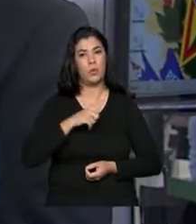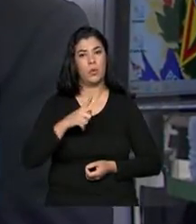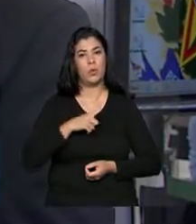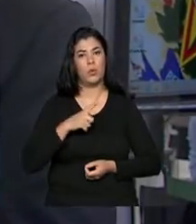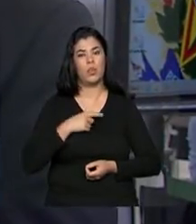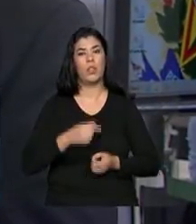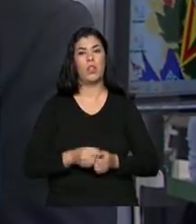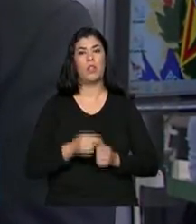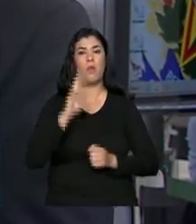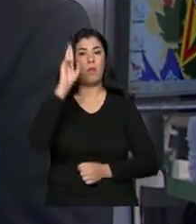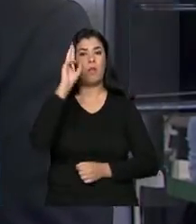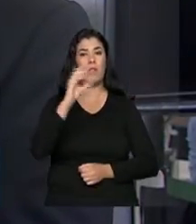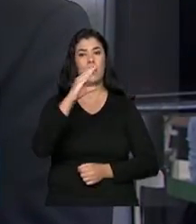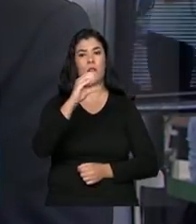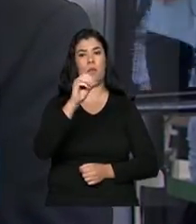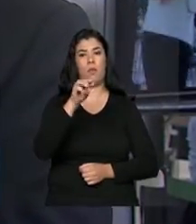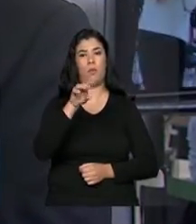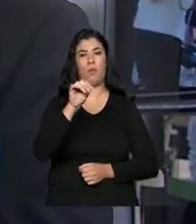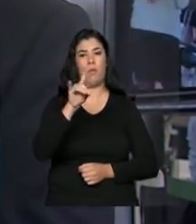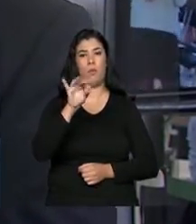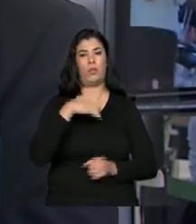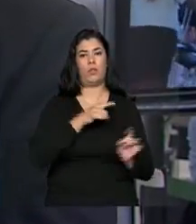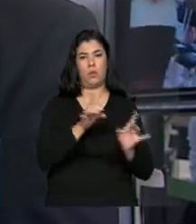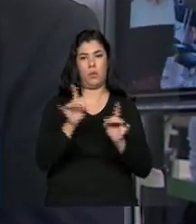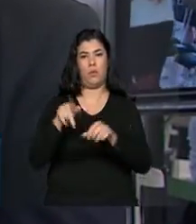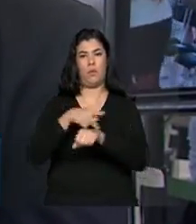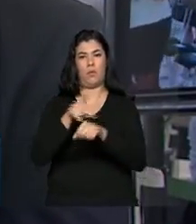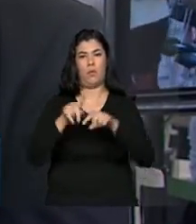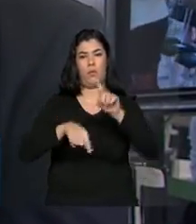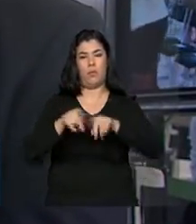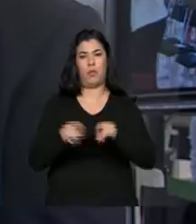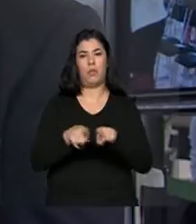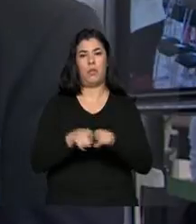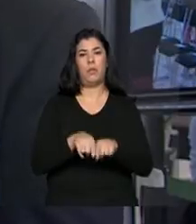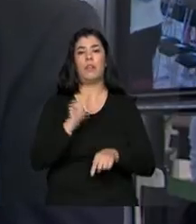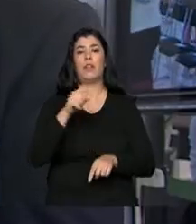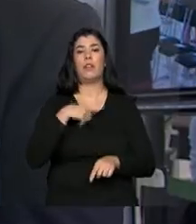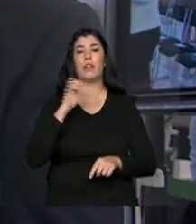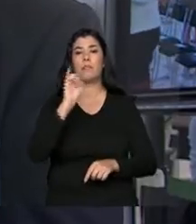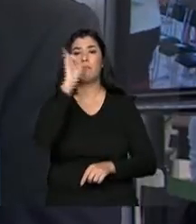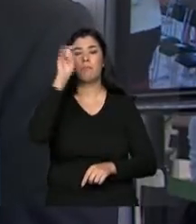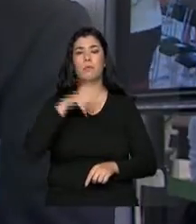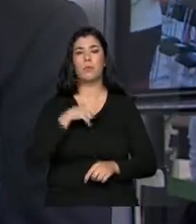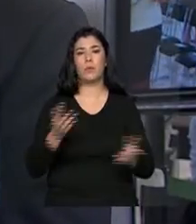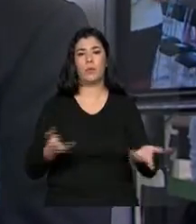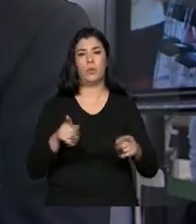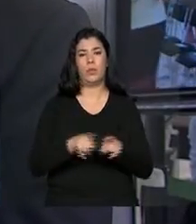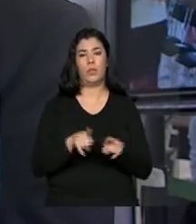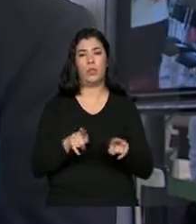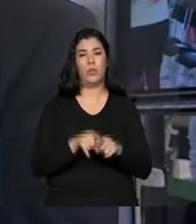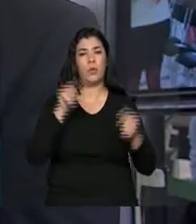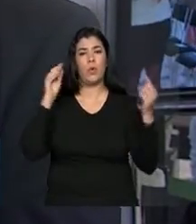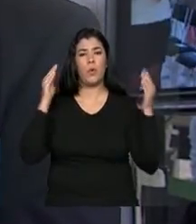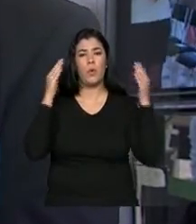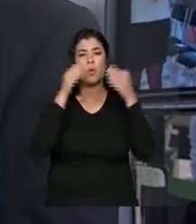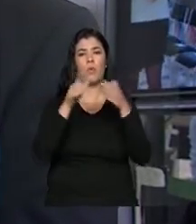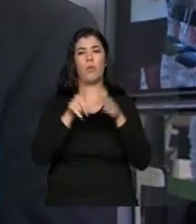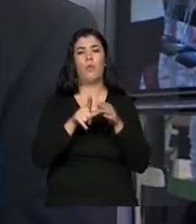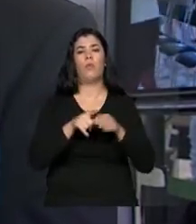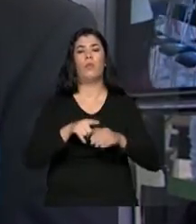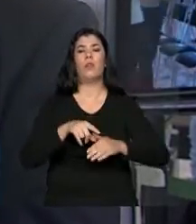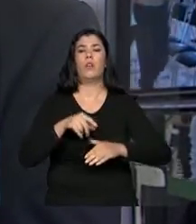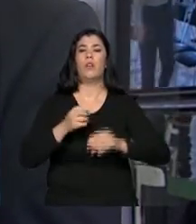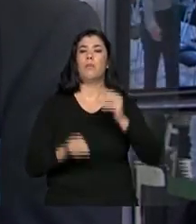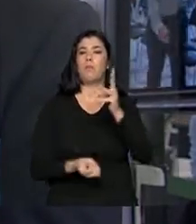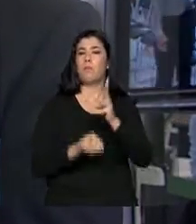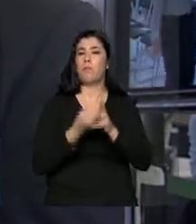em commodities. Mais do que 50% das exportações brasileiras são de commodities e hoje nós estamos colocando muito foco em produtos